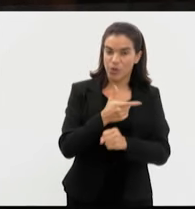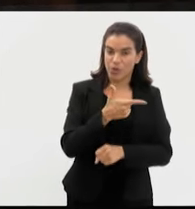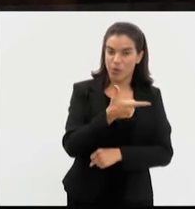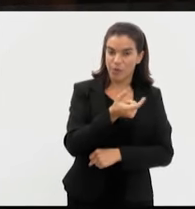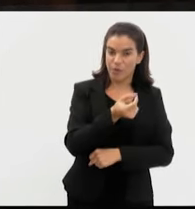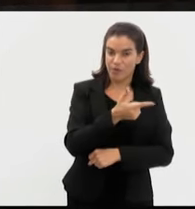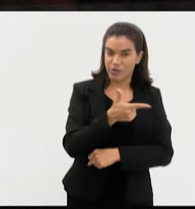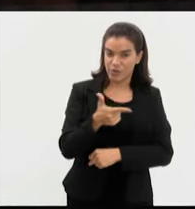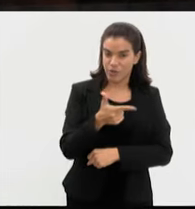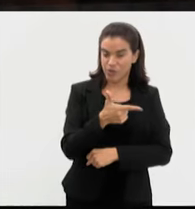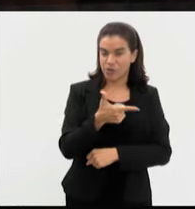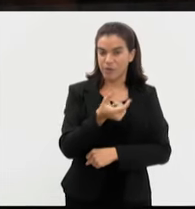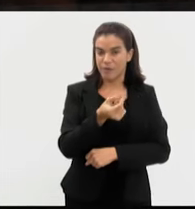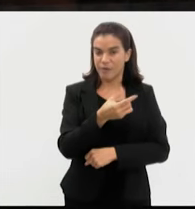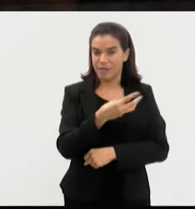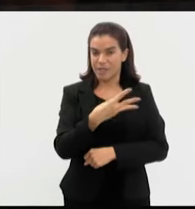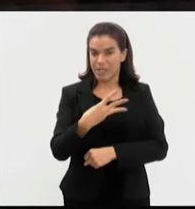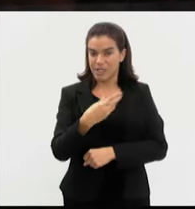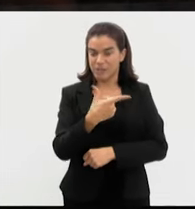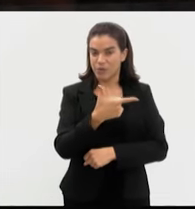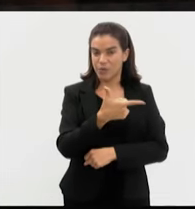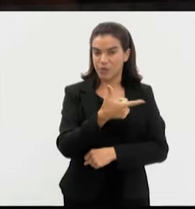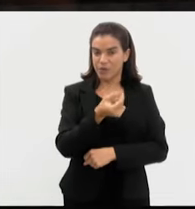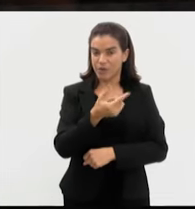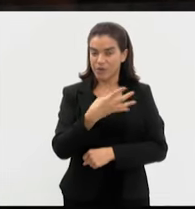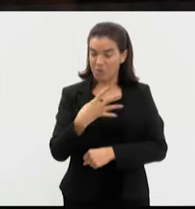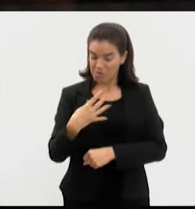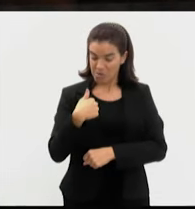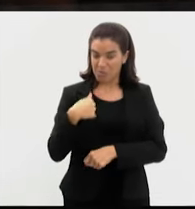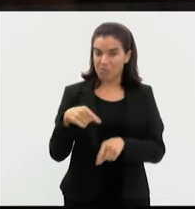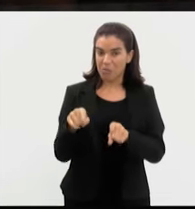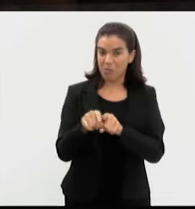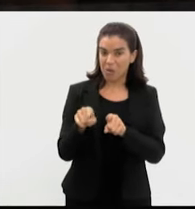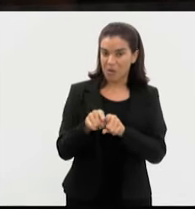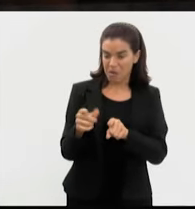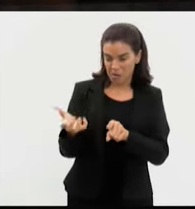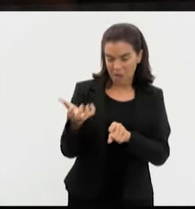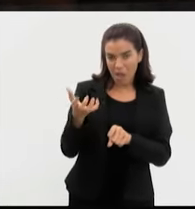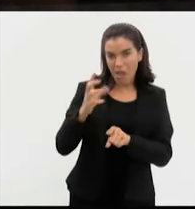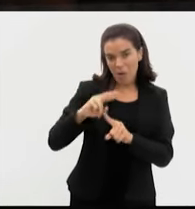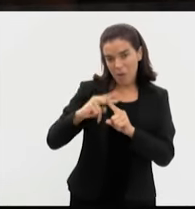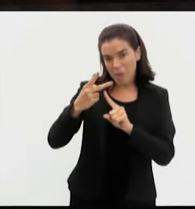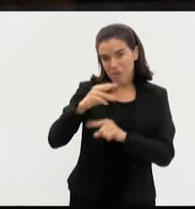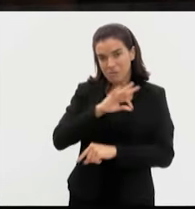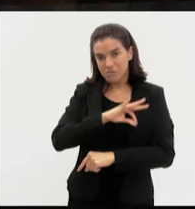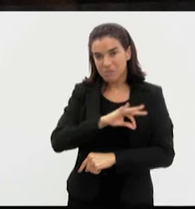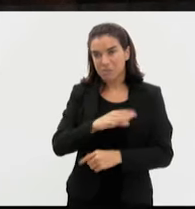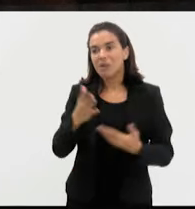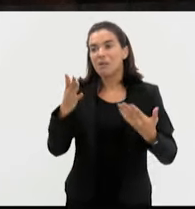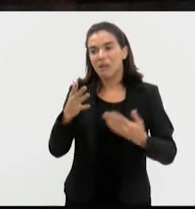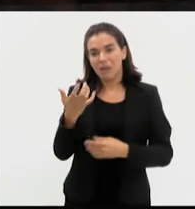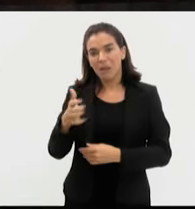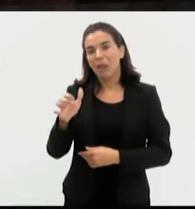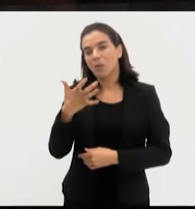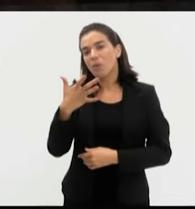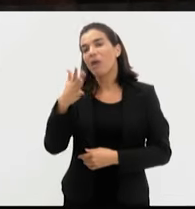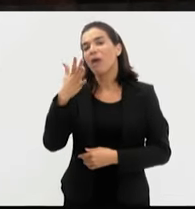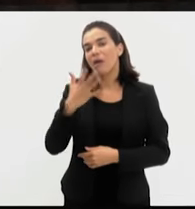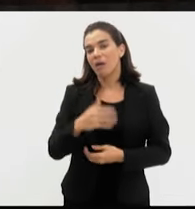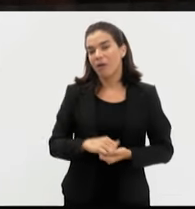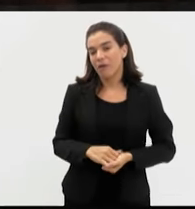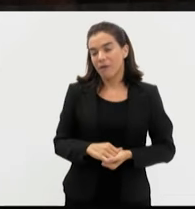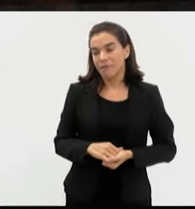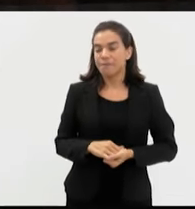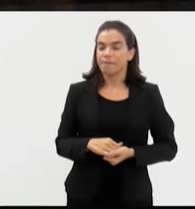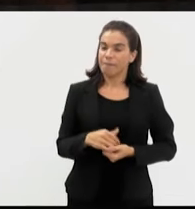e de 24 que eu também vou ser beneficiado E aí eles falam que nós não queremos aumento quem não quer aumento quem não quer e é